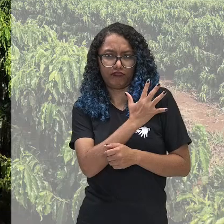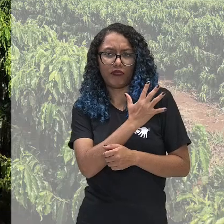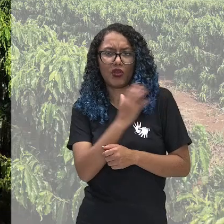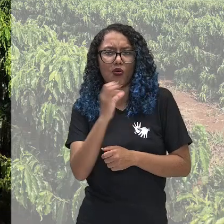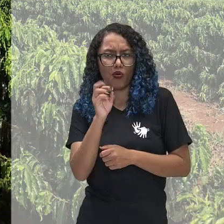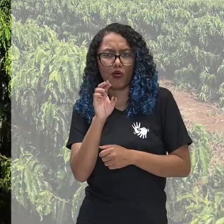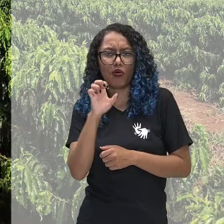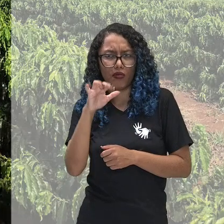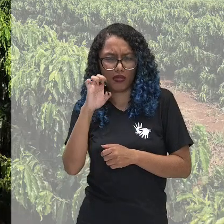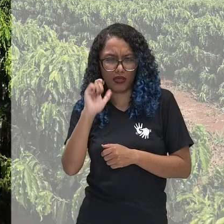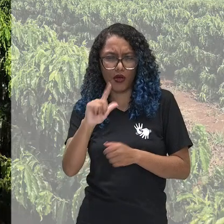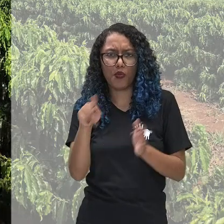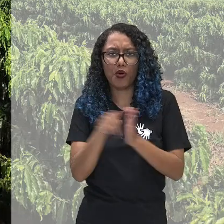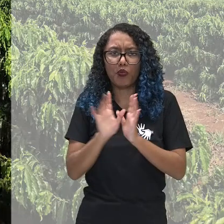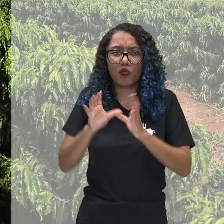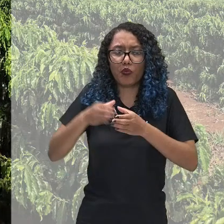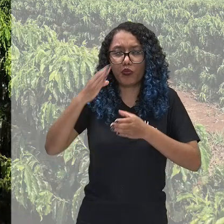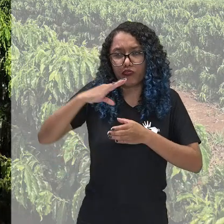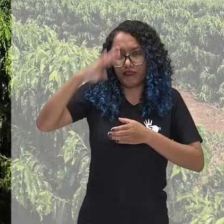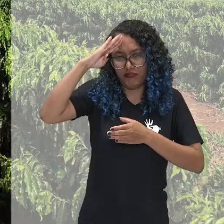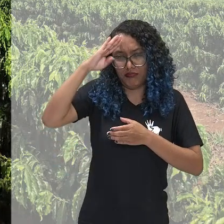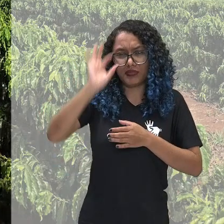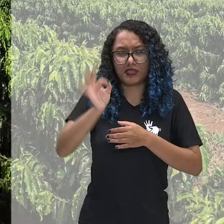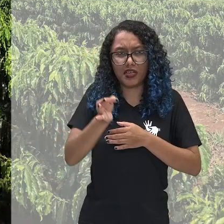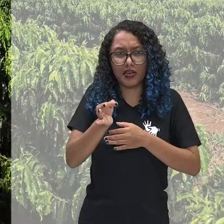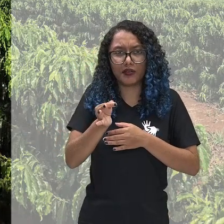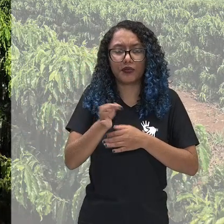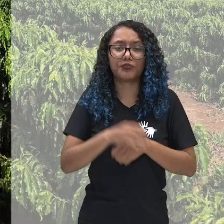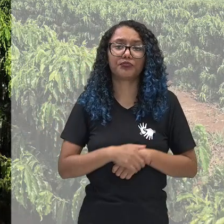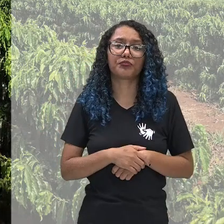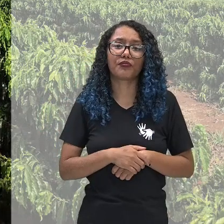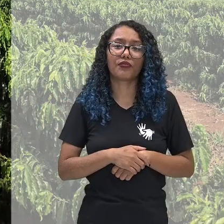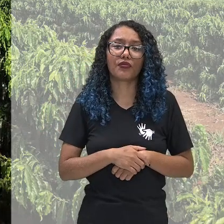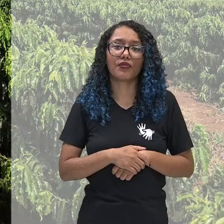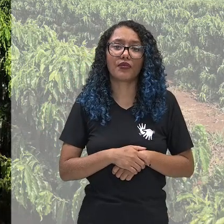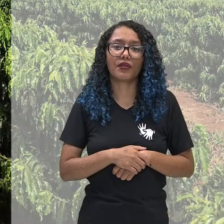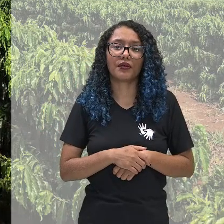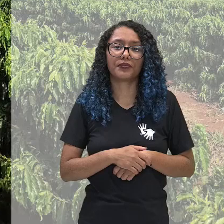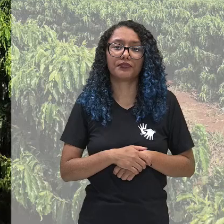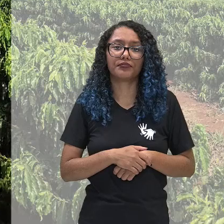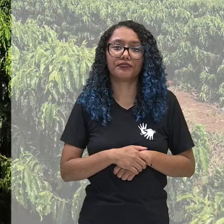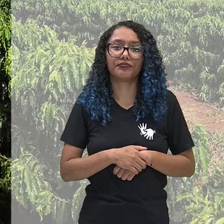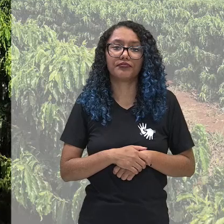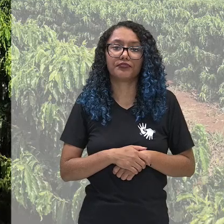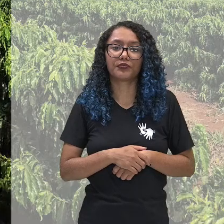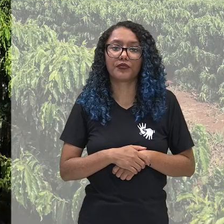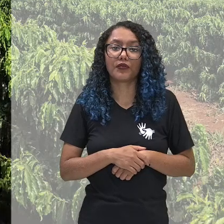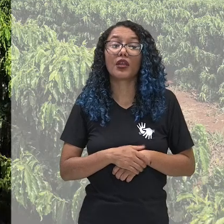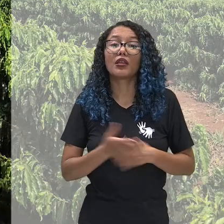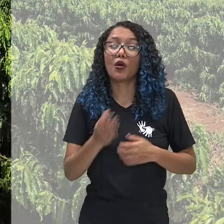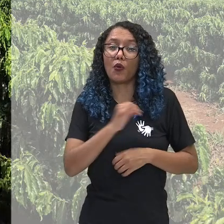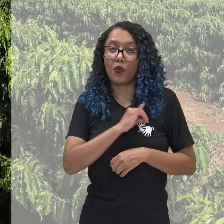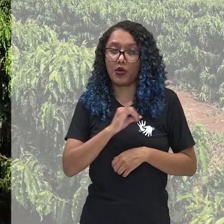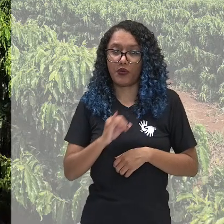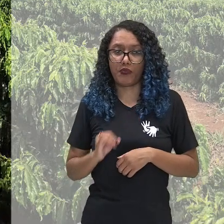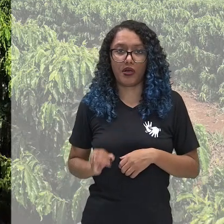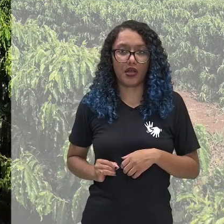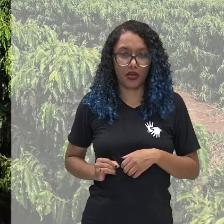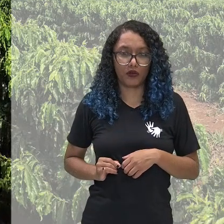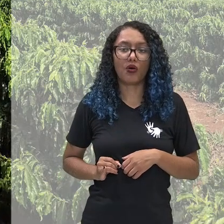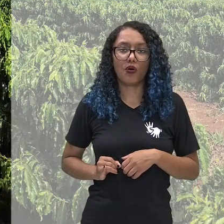armada, né, gente? Justamente como um título dado pelo imperador para os